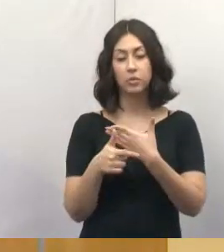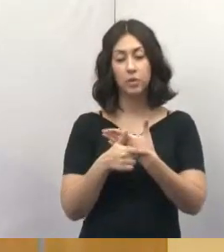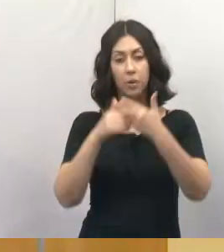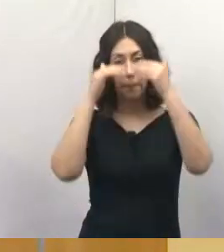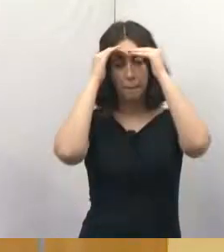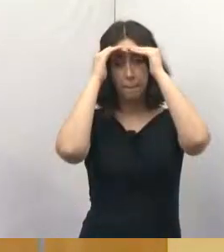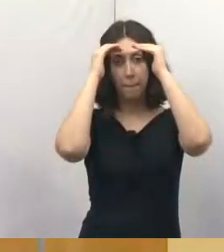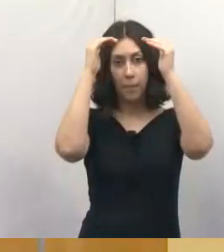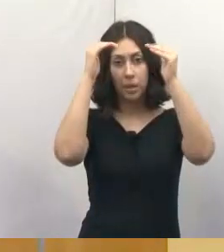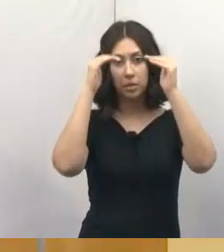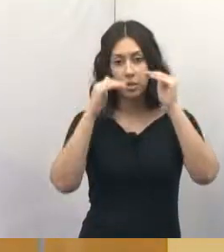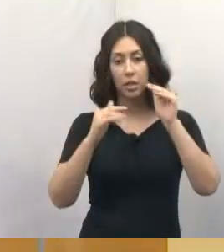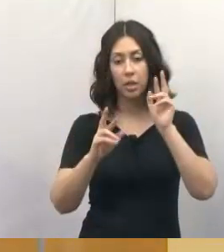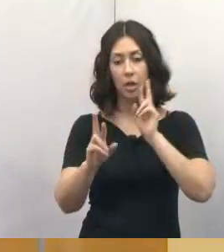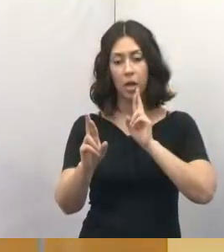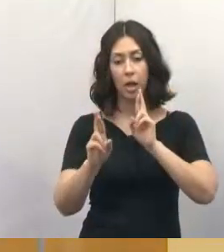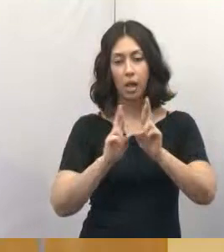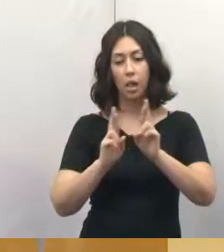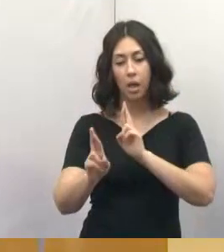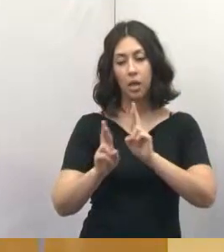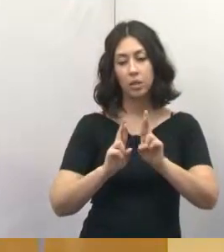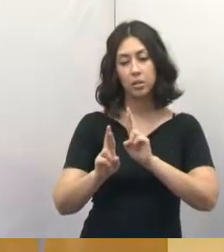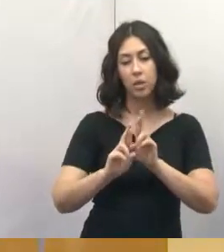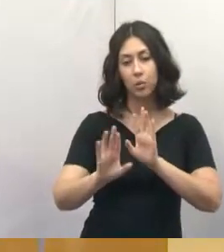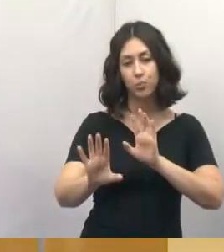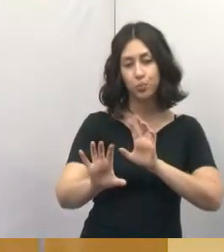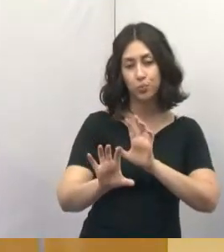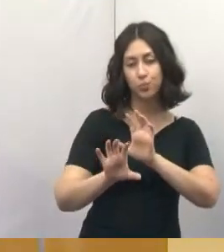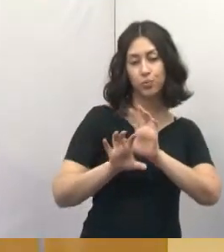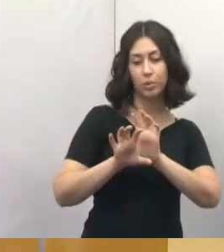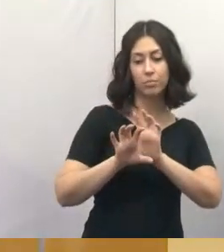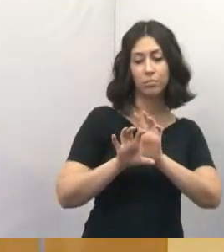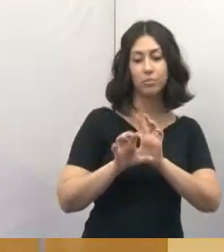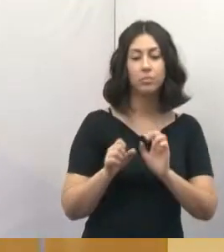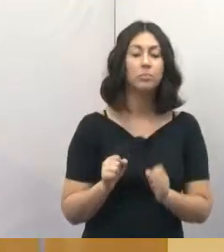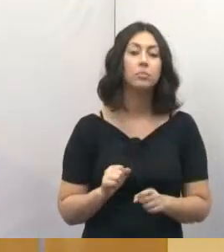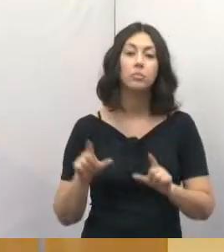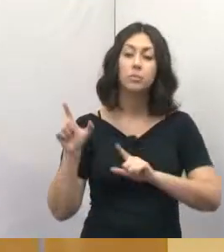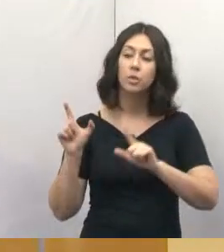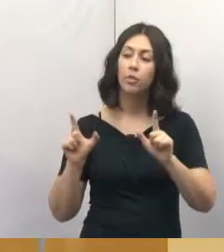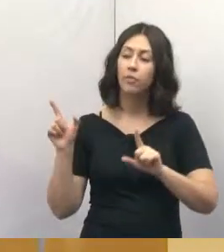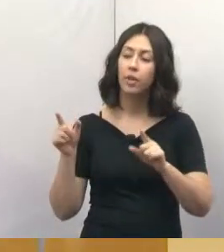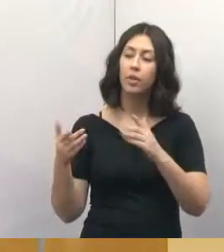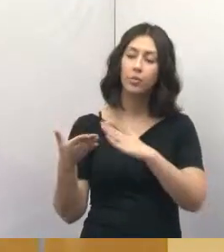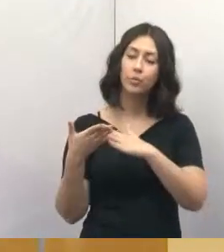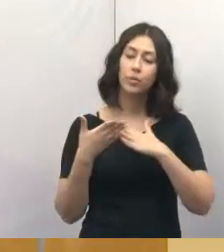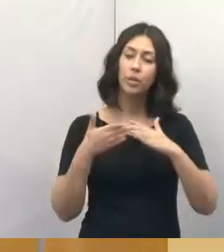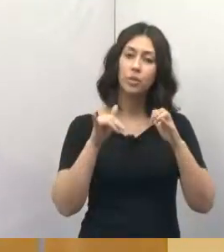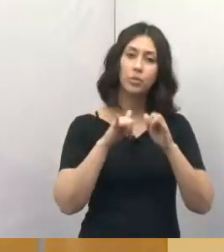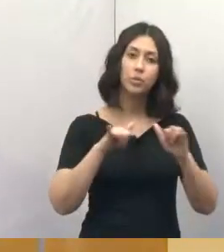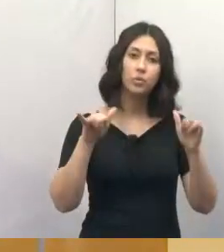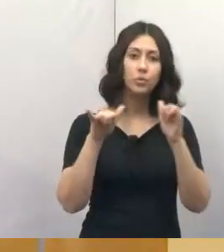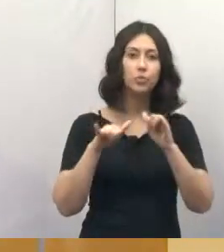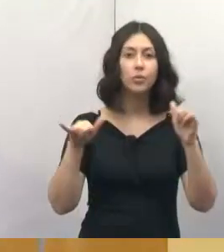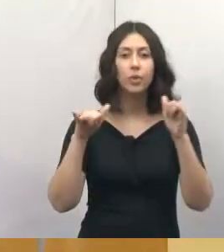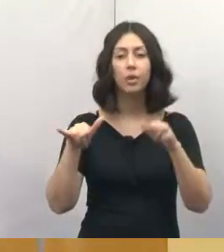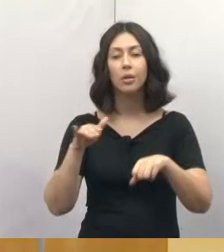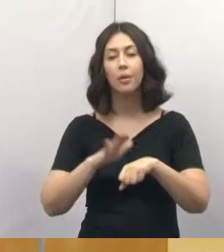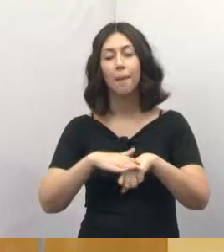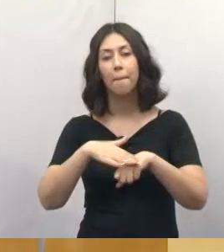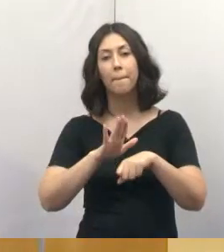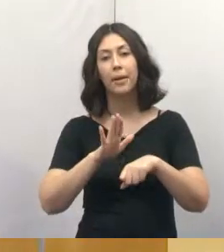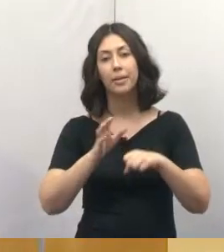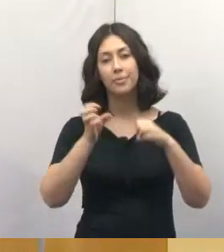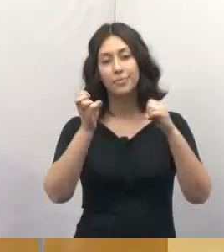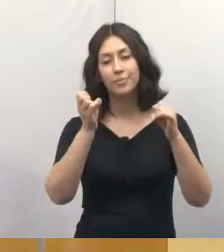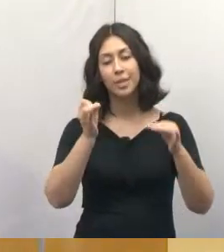de estreitar a relação com o povo, a TV Câmara também nos auxiliando, divulgando cada vez mais essa